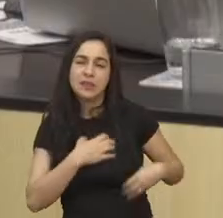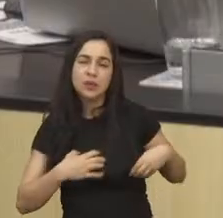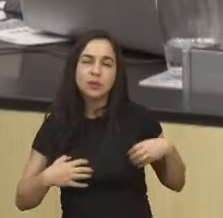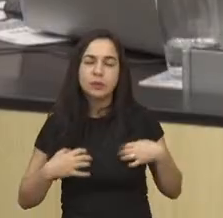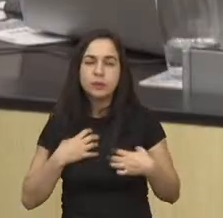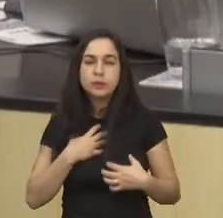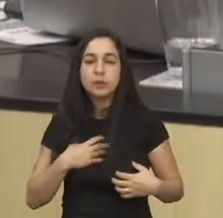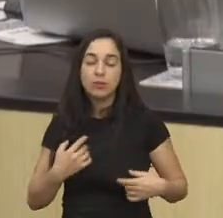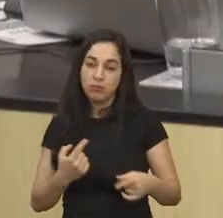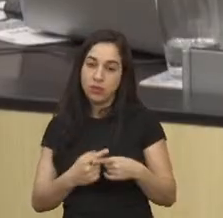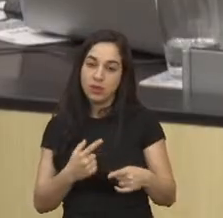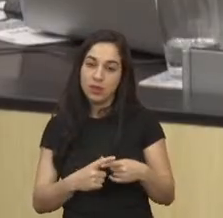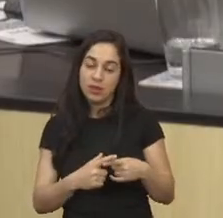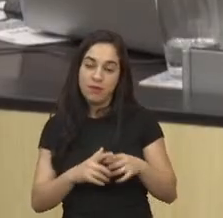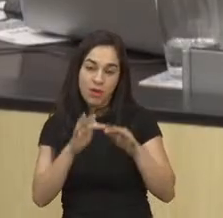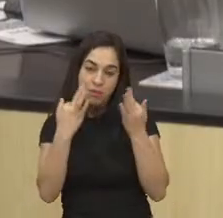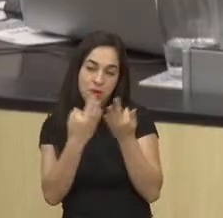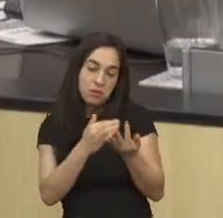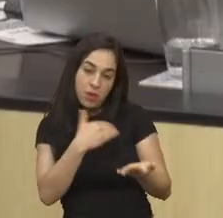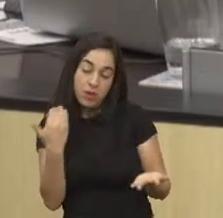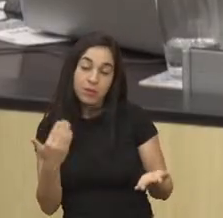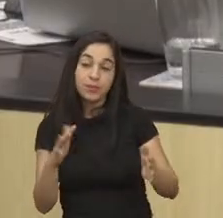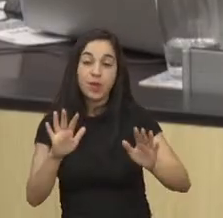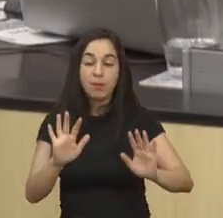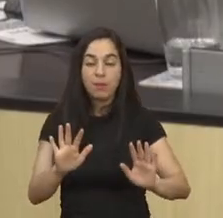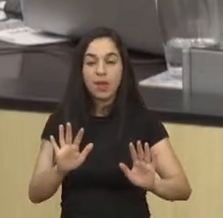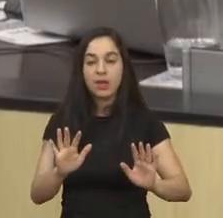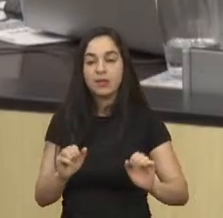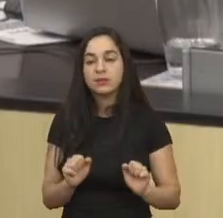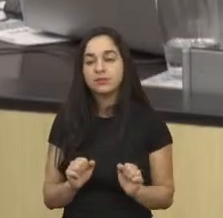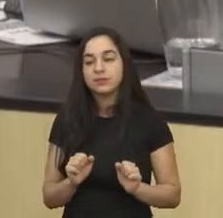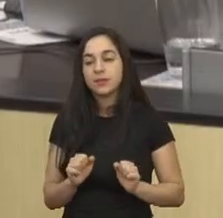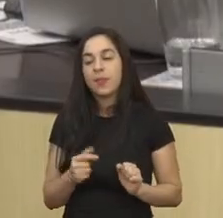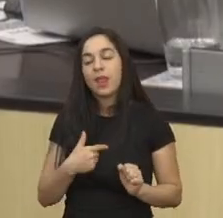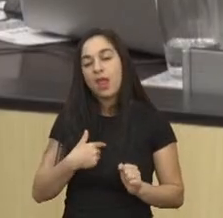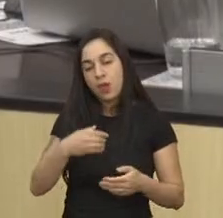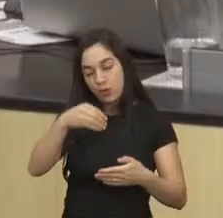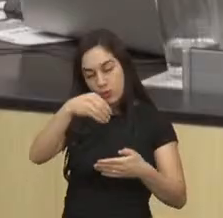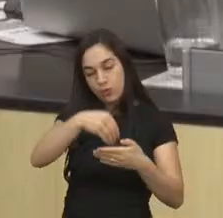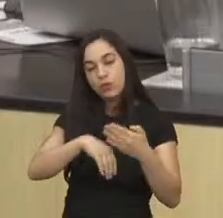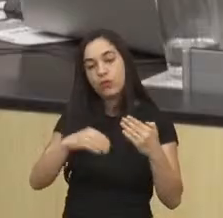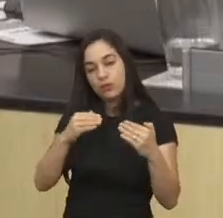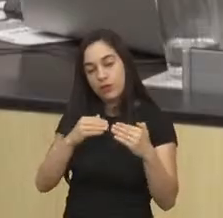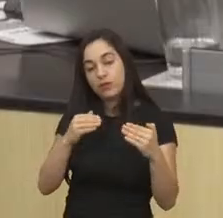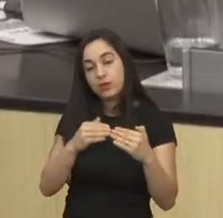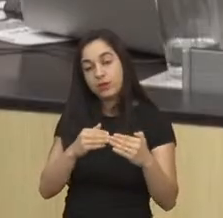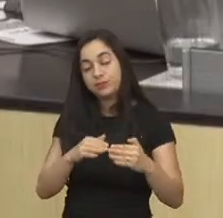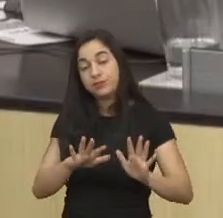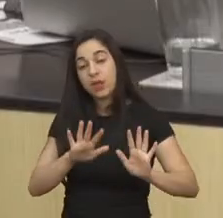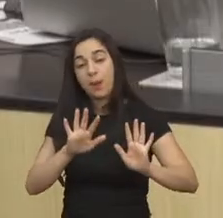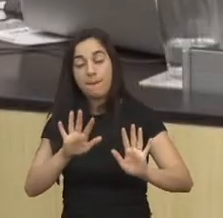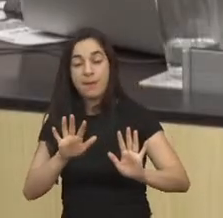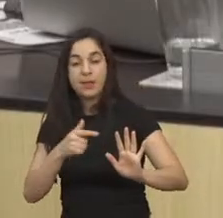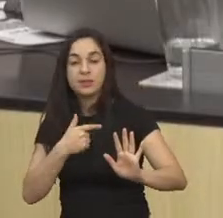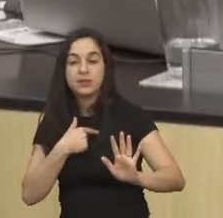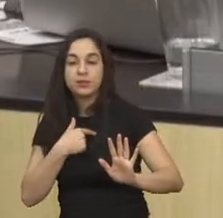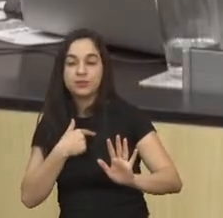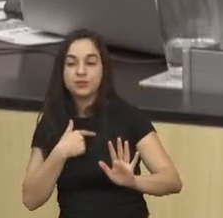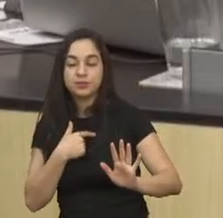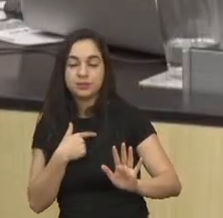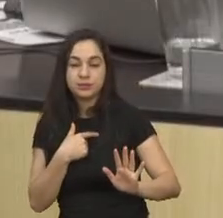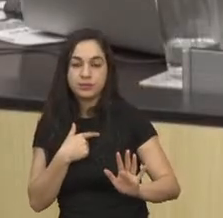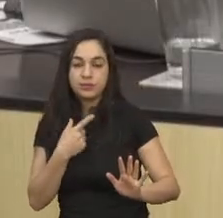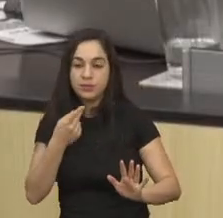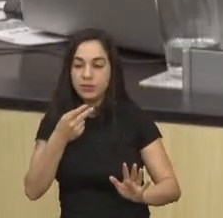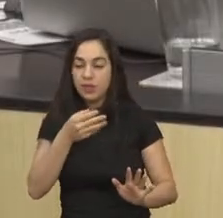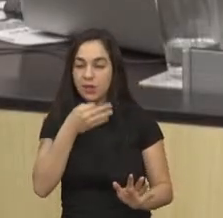gostaria só de encerrar a minha fala, mas deixando meu voto favorável, porém, citando,